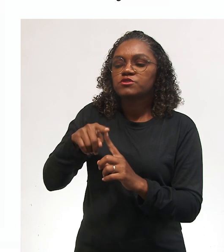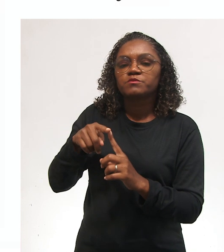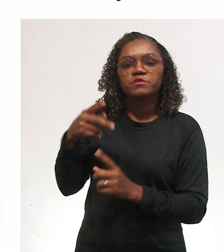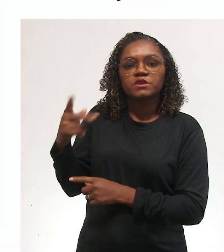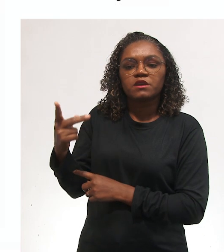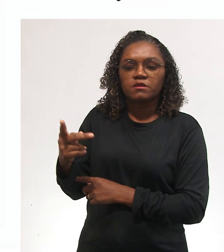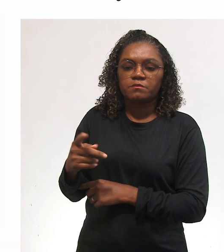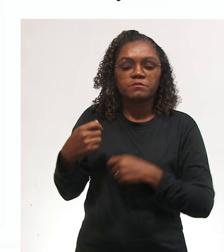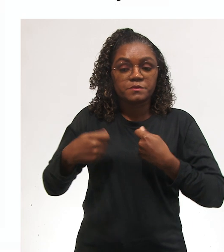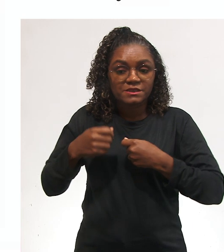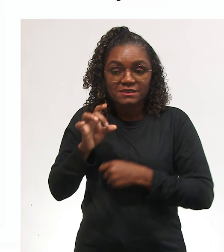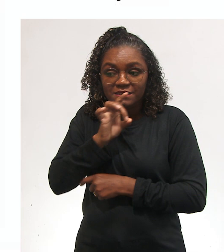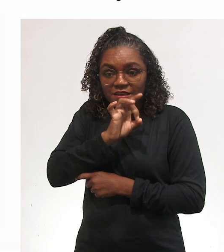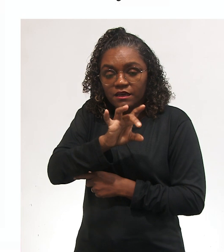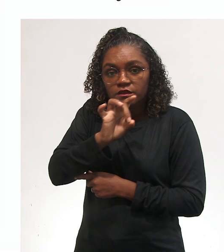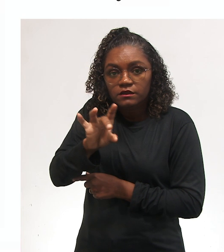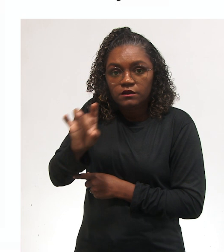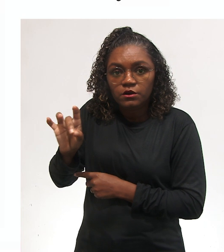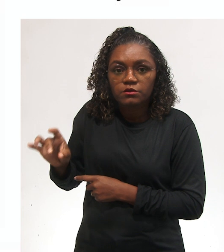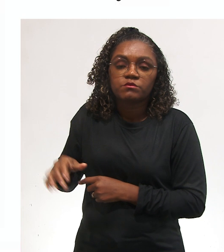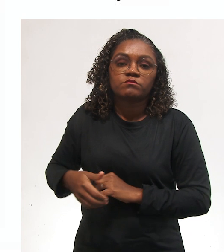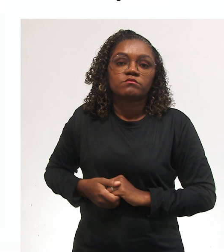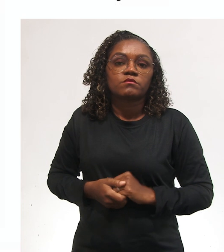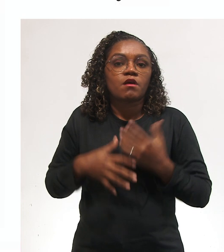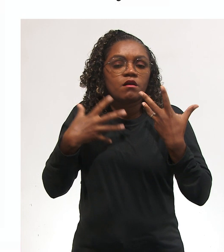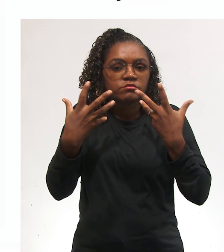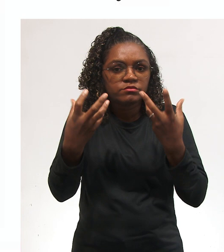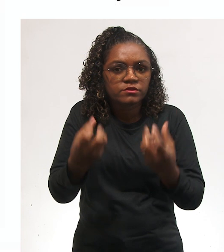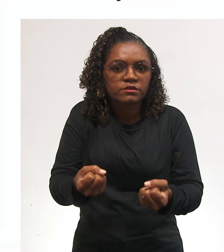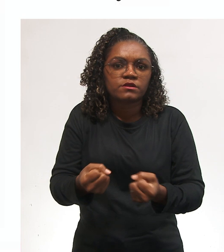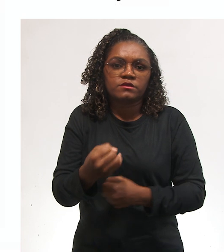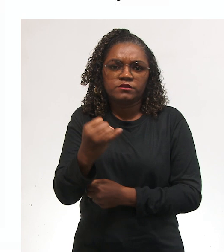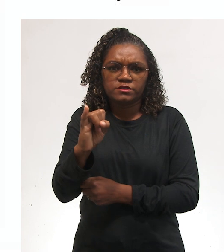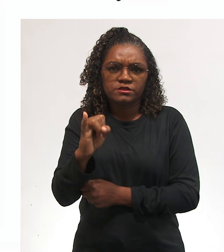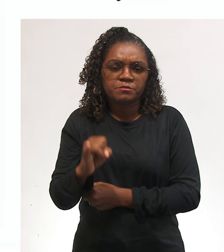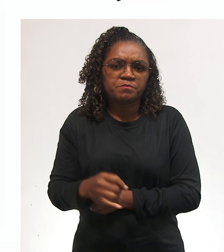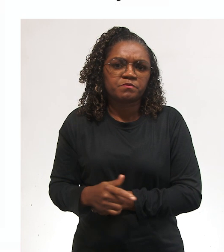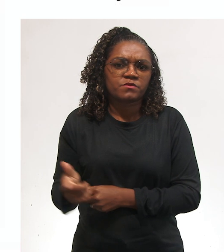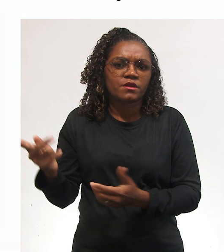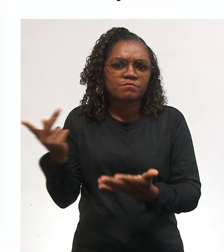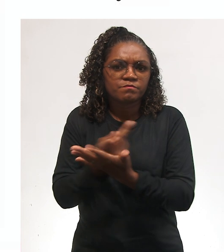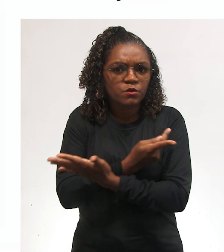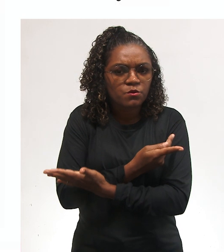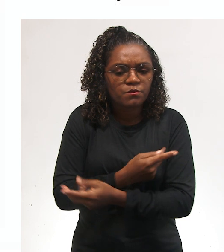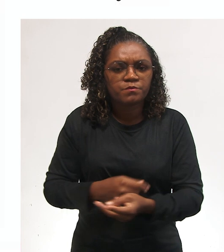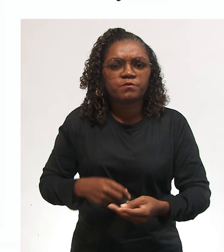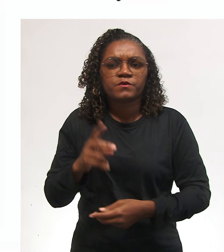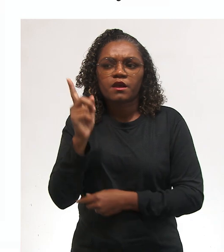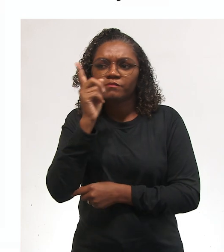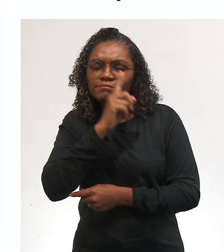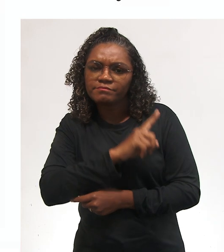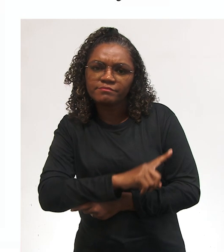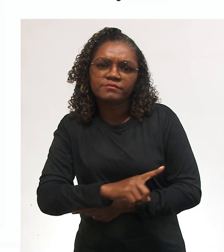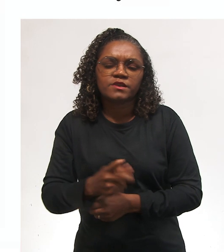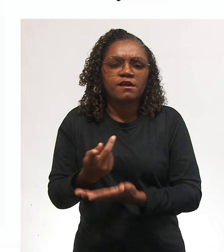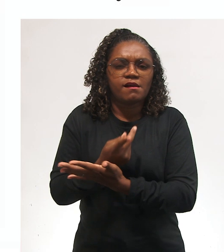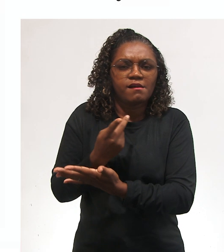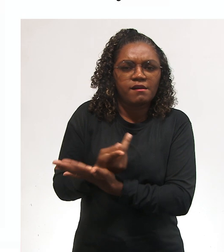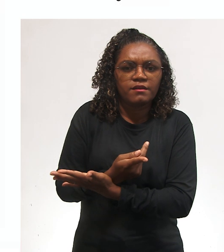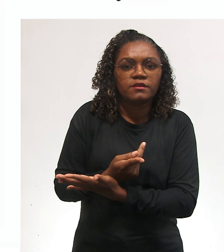com sinceridade qualquer erro cometido ou as falhas que existem no seu trabalho.